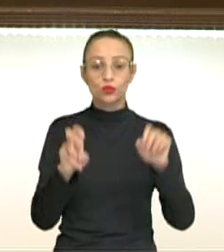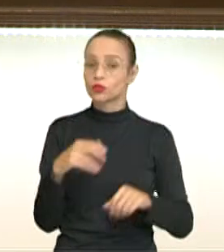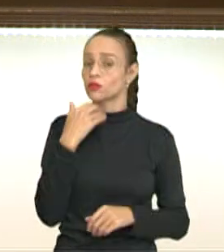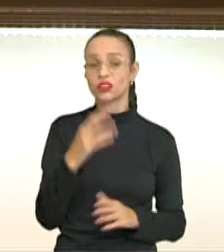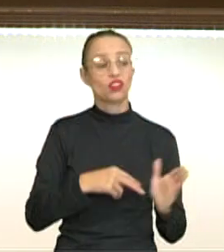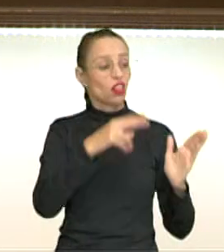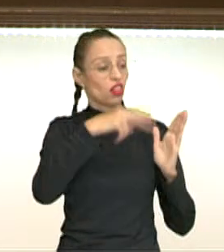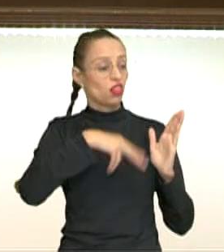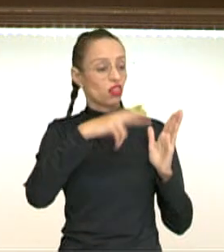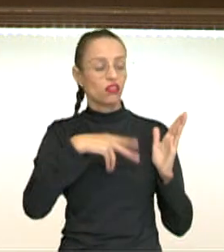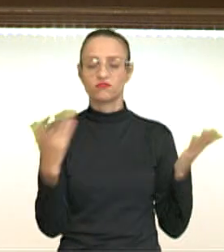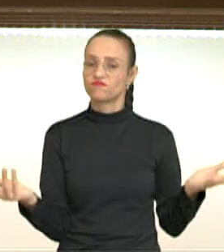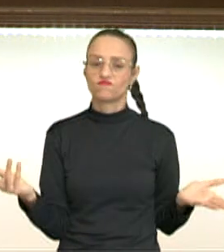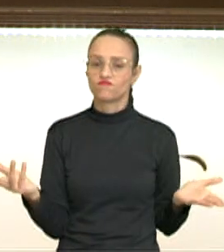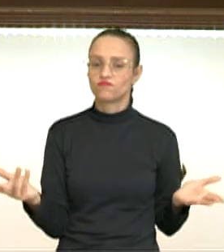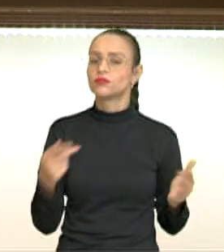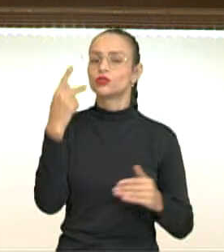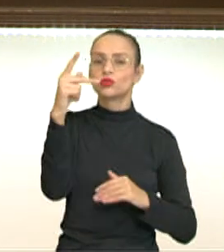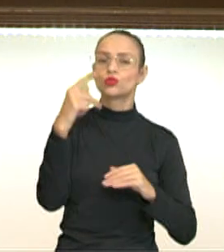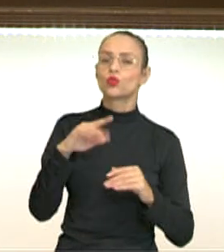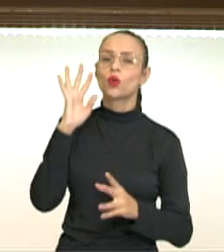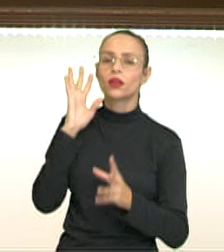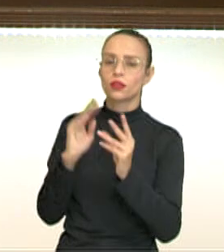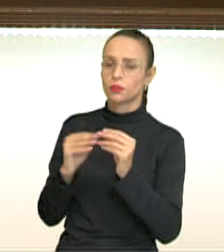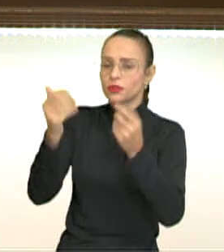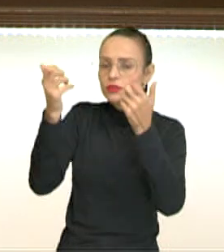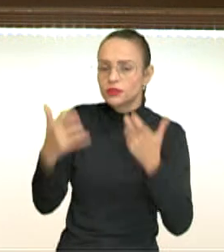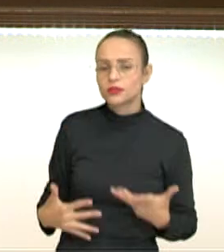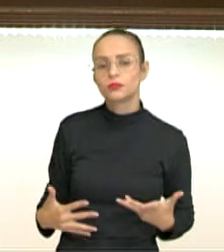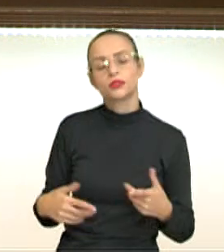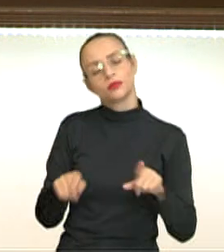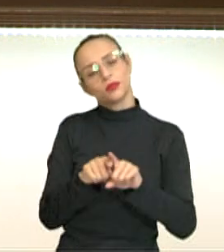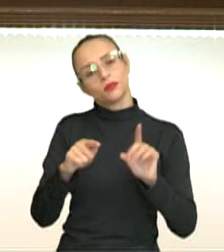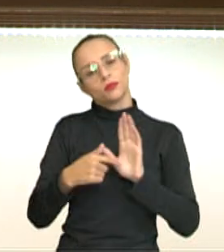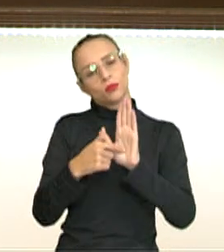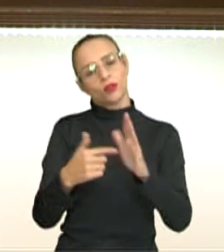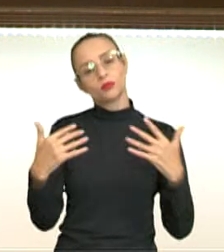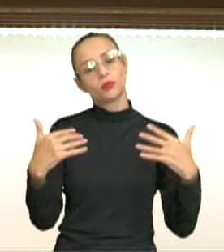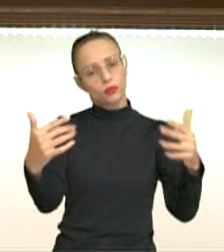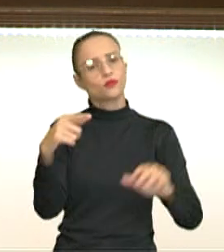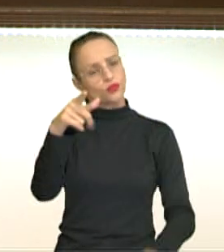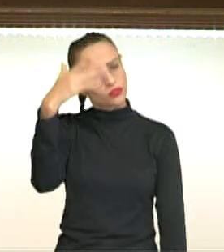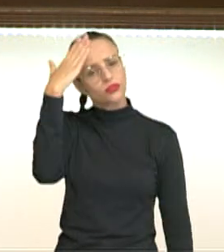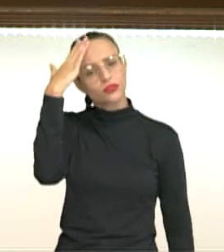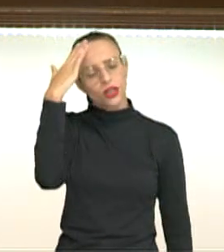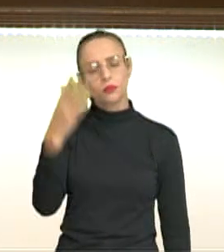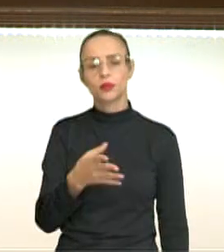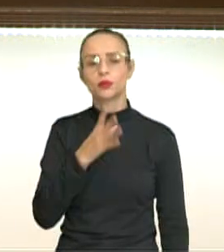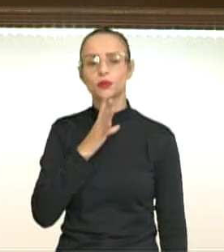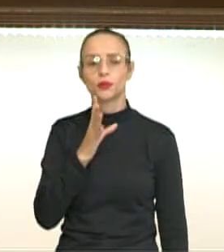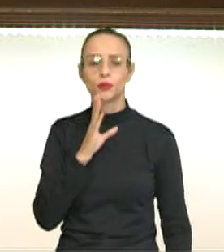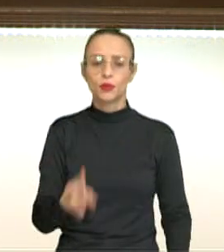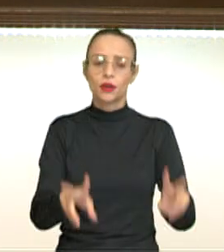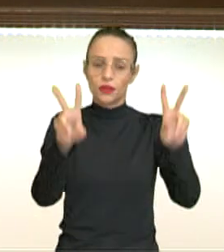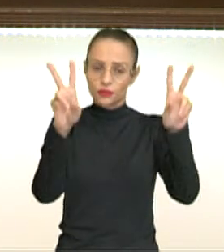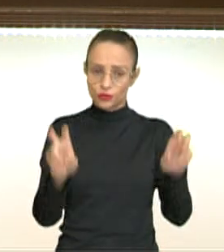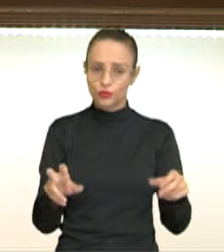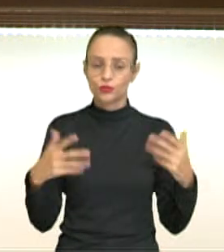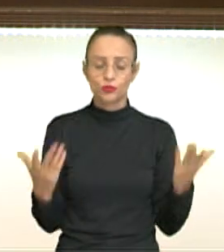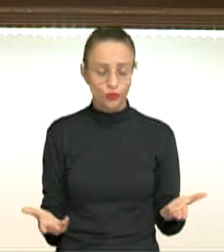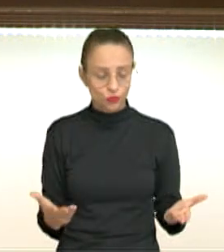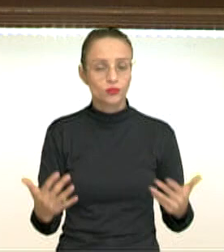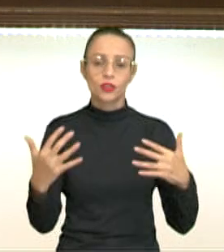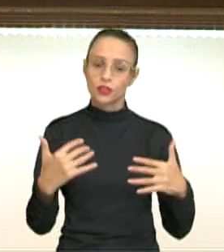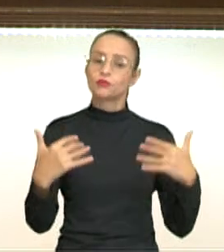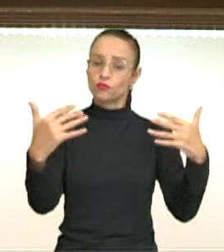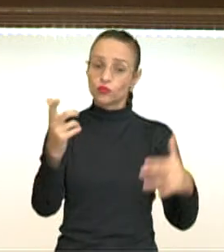ler. Faça aí a tua interpretação daquilo que você está lendo e mostre para as pessoas que você sabe do assunto. Isso vai fazer com que o público